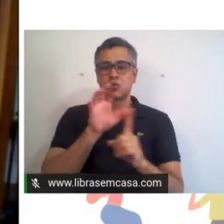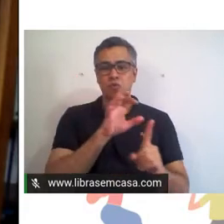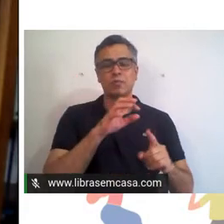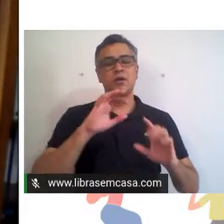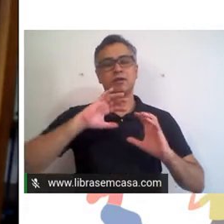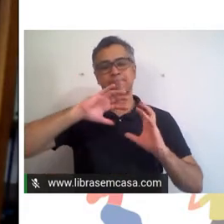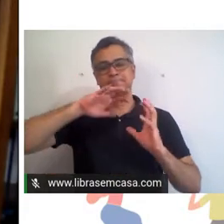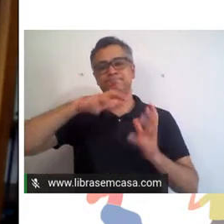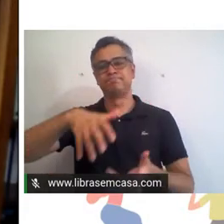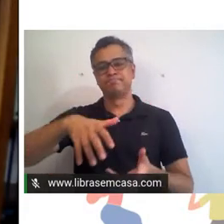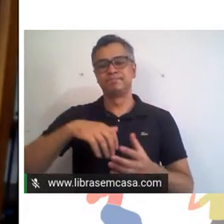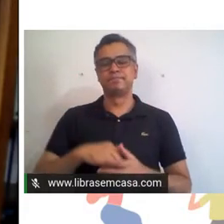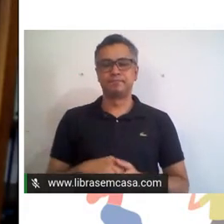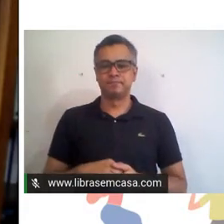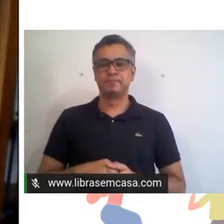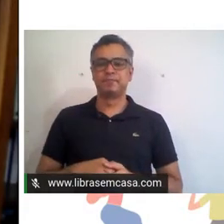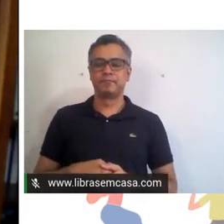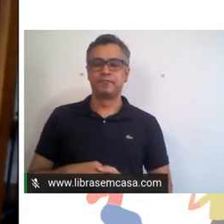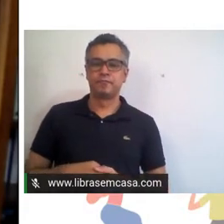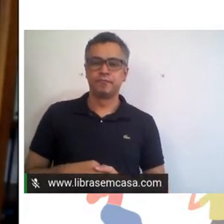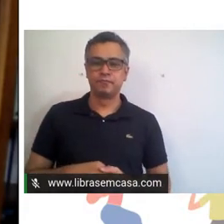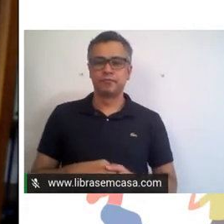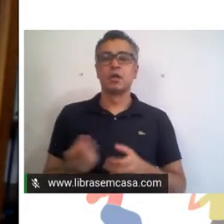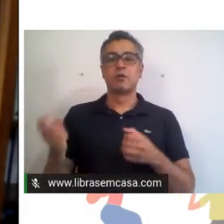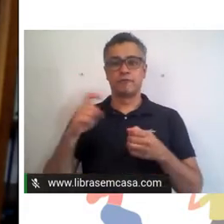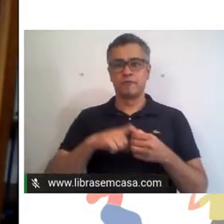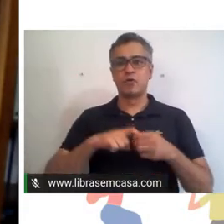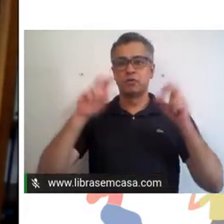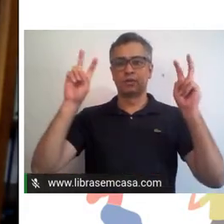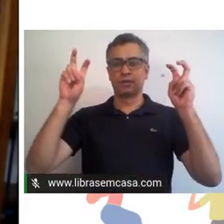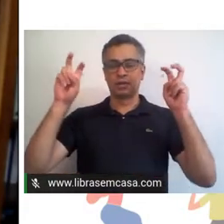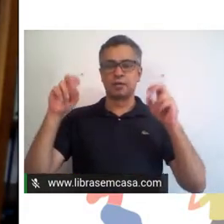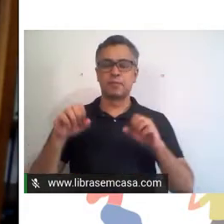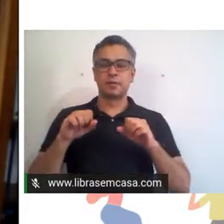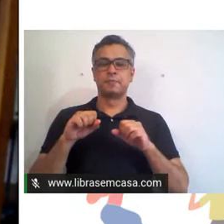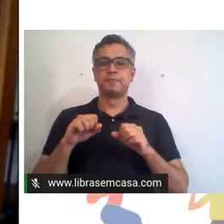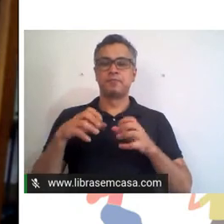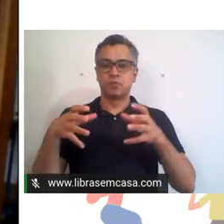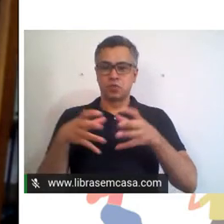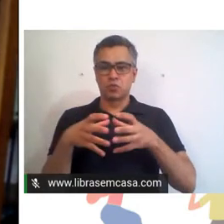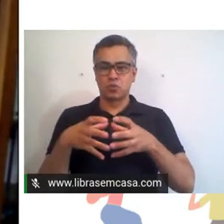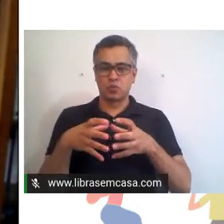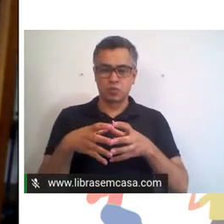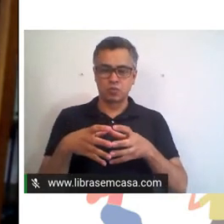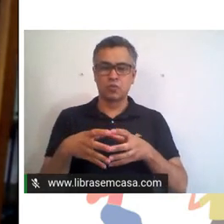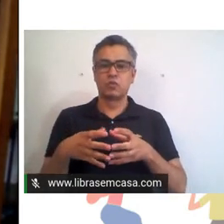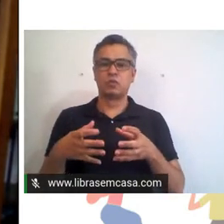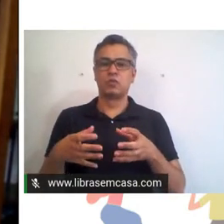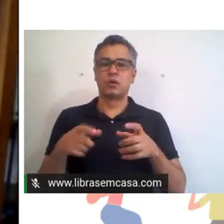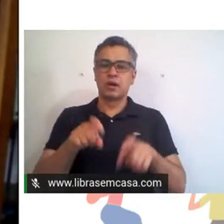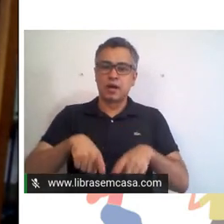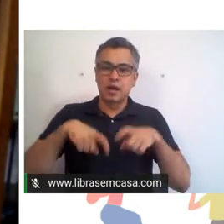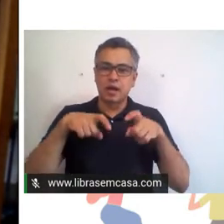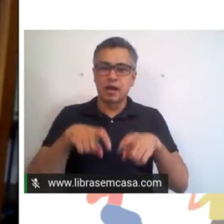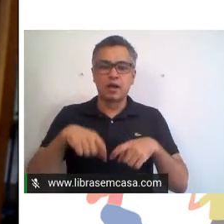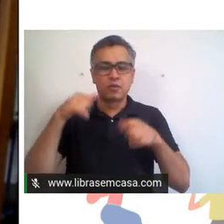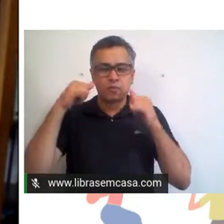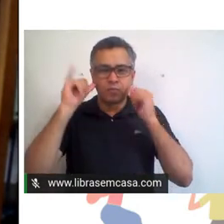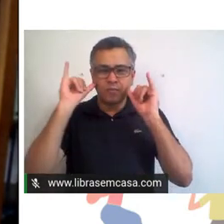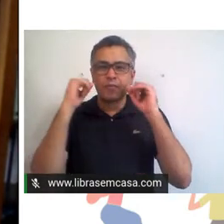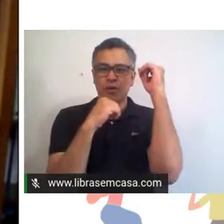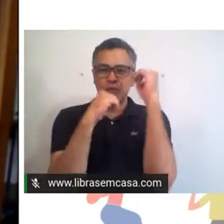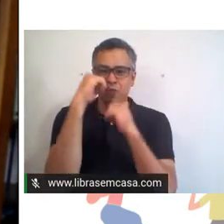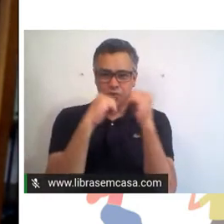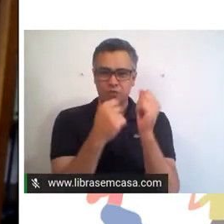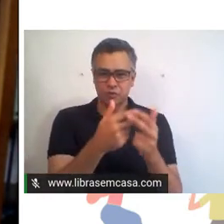agora para a questão do setor agropecuário, né, um relatório de um conjunto de organizações não